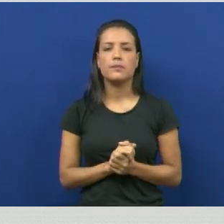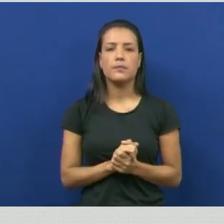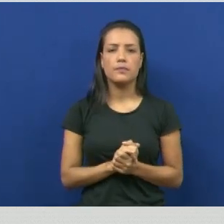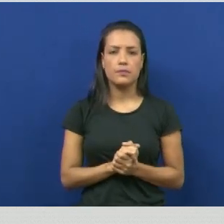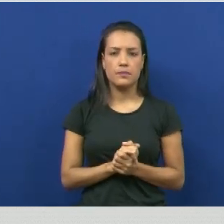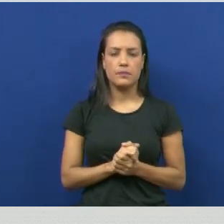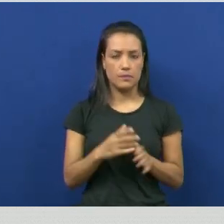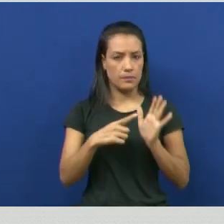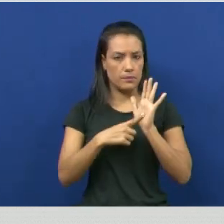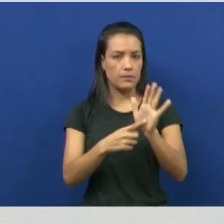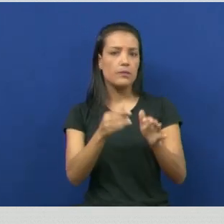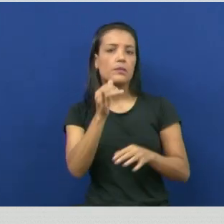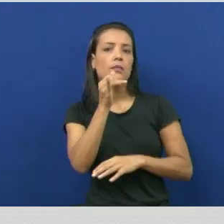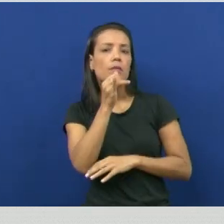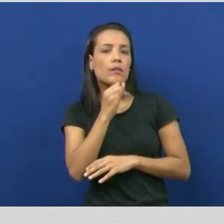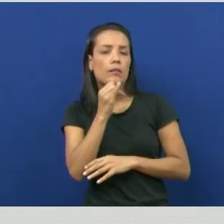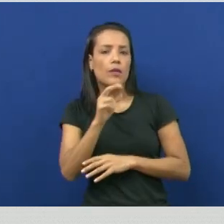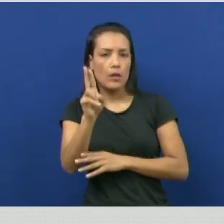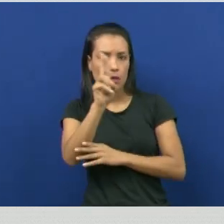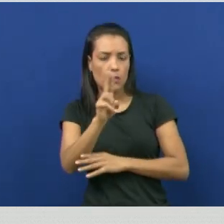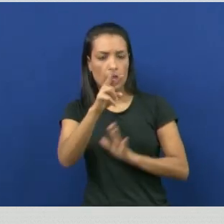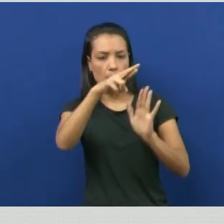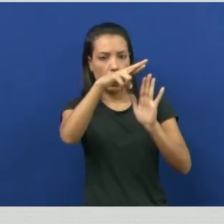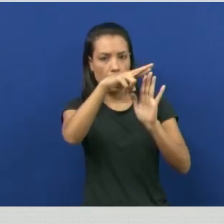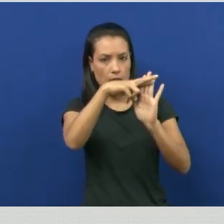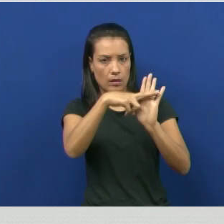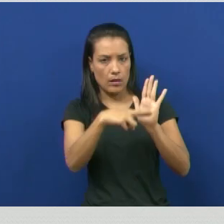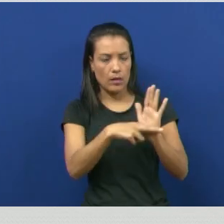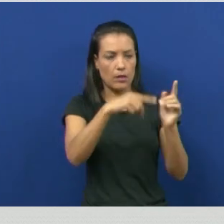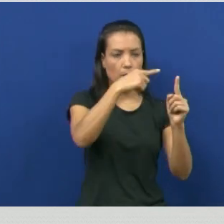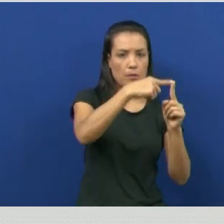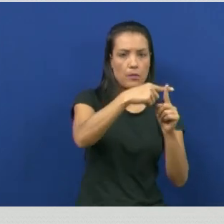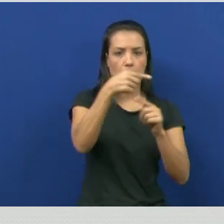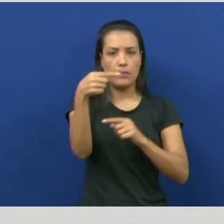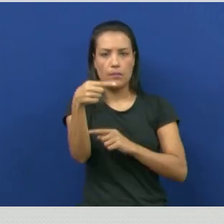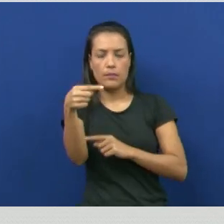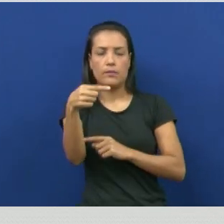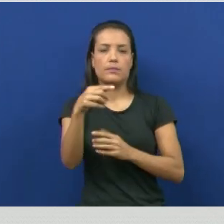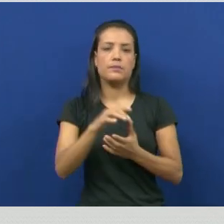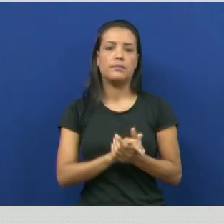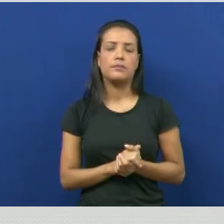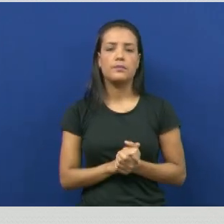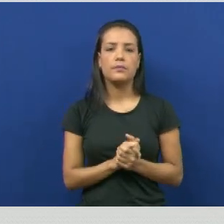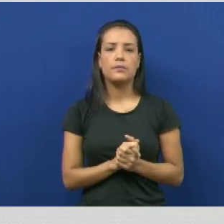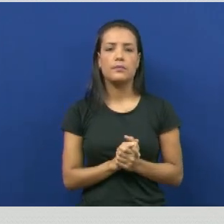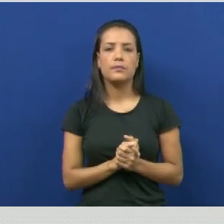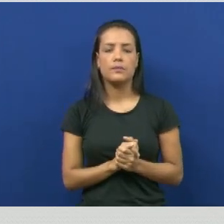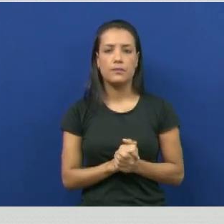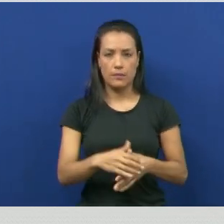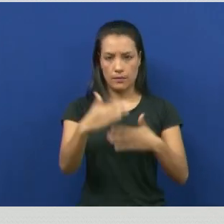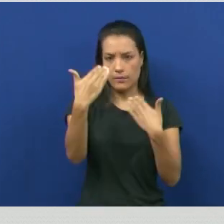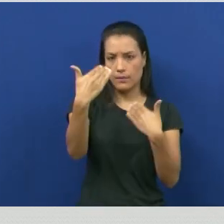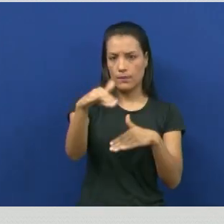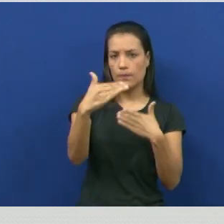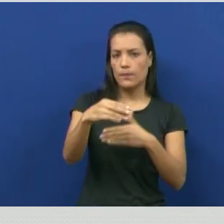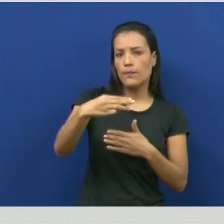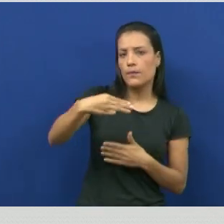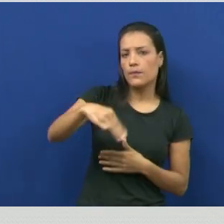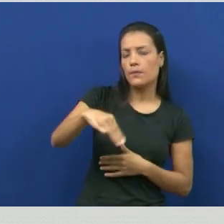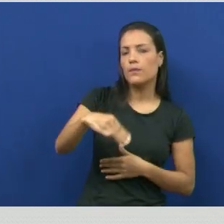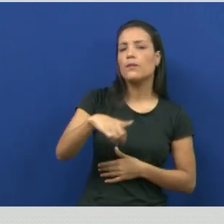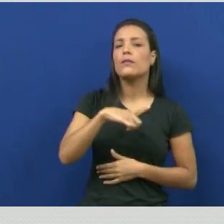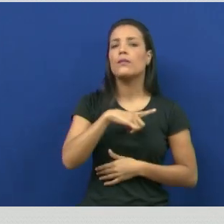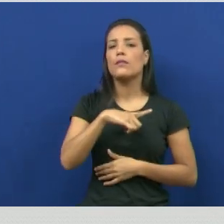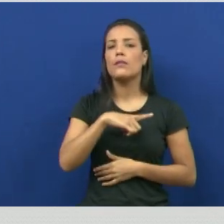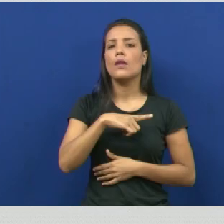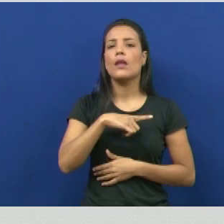exemplo aplicando essa regra. Tá, acompanha aí comigo. Em uma prova de matemática, havia